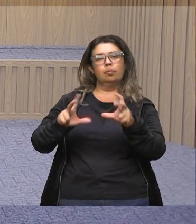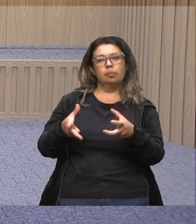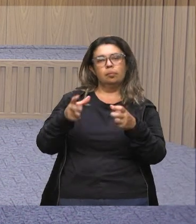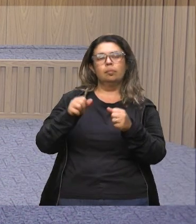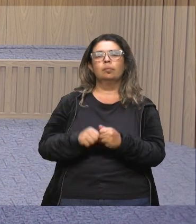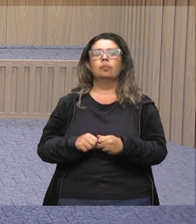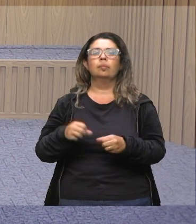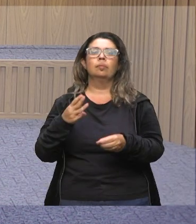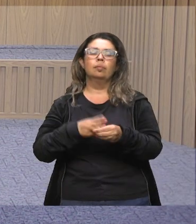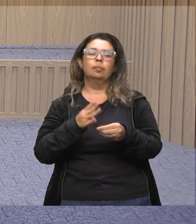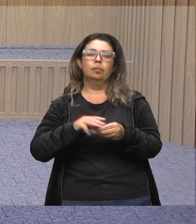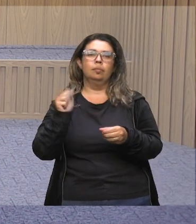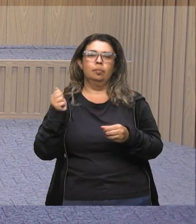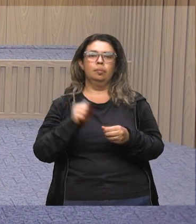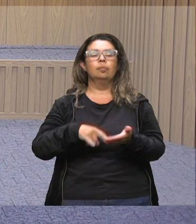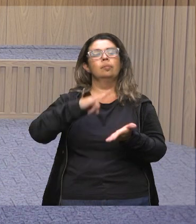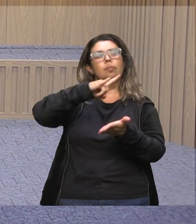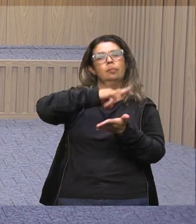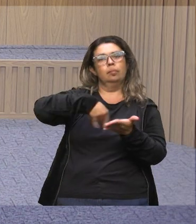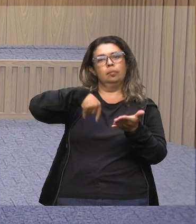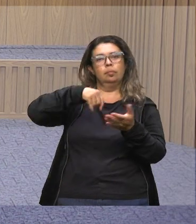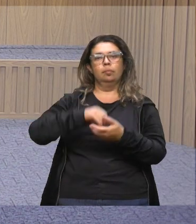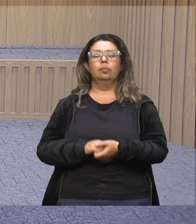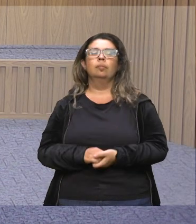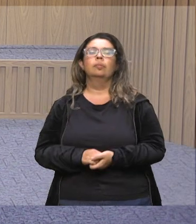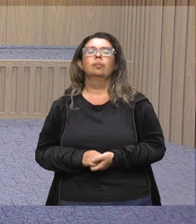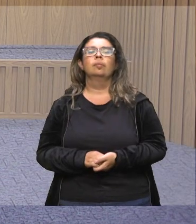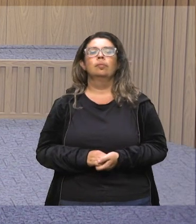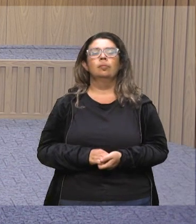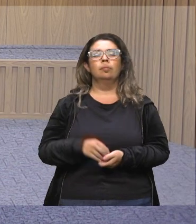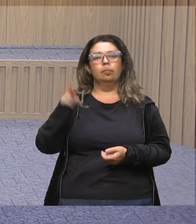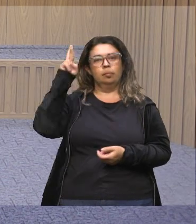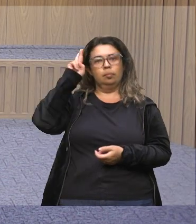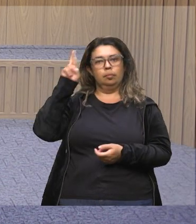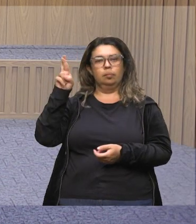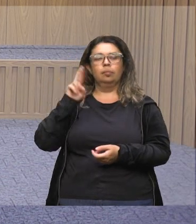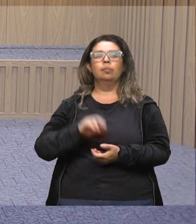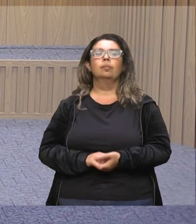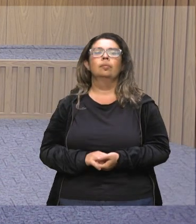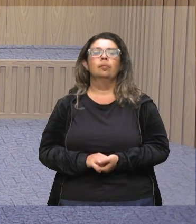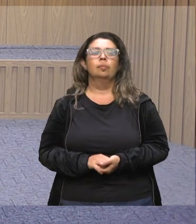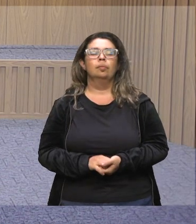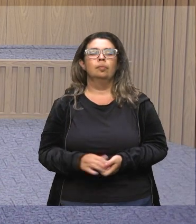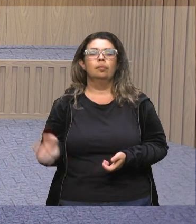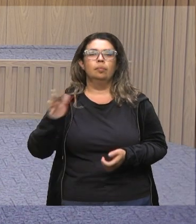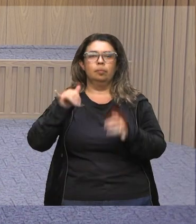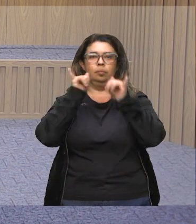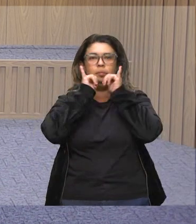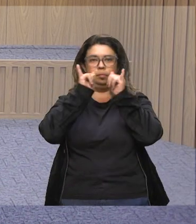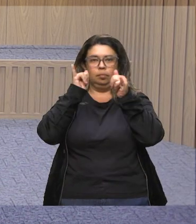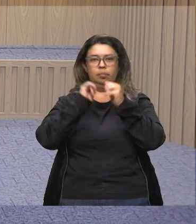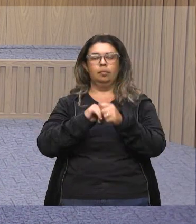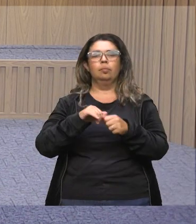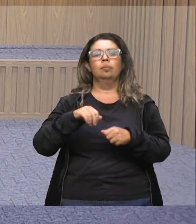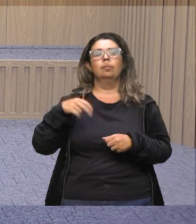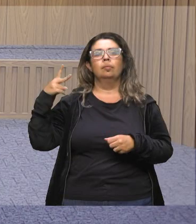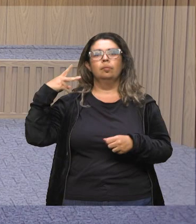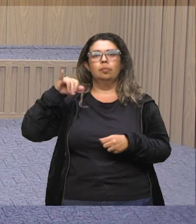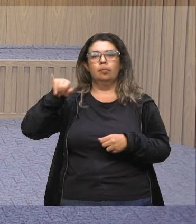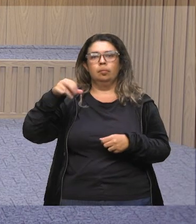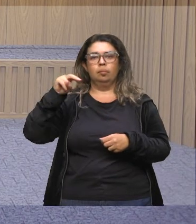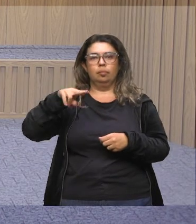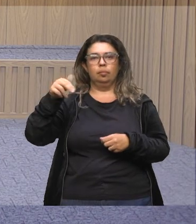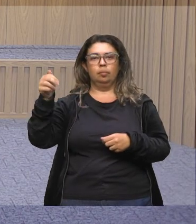Assis, nessa declaração representada pelo seu diretor financeiro que subscreve a presente, vem informar que o nobre edil Jonas Campos de